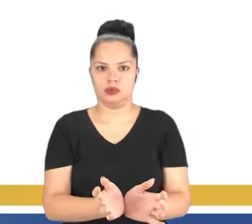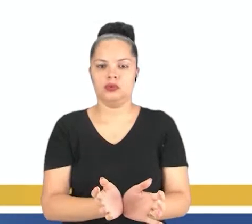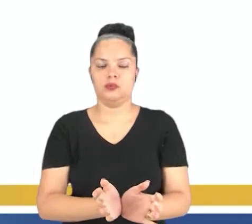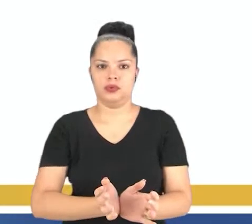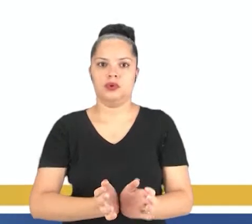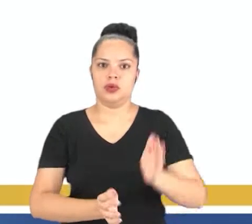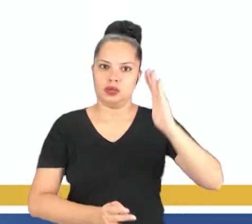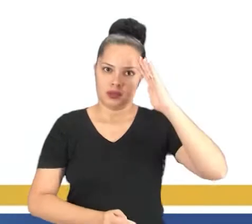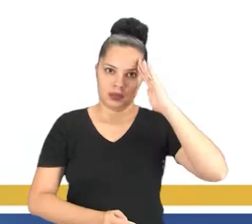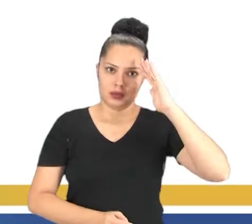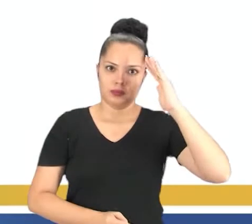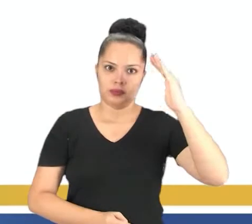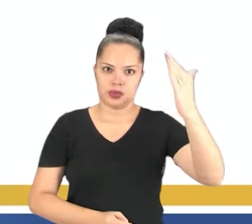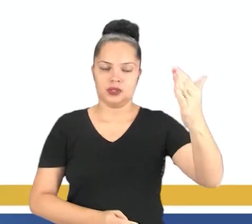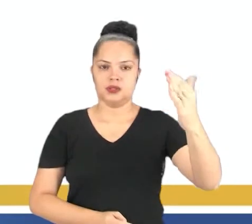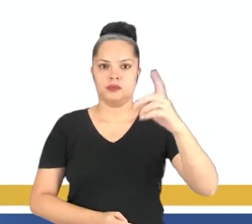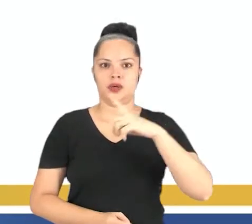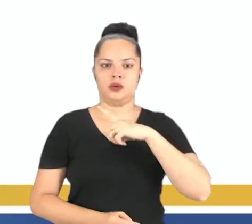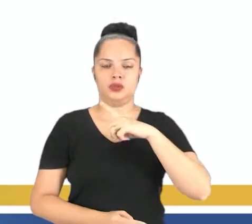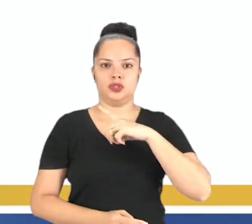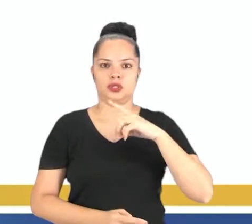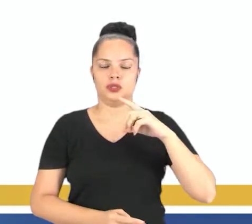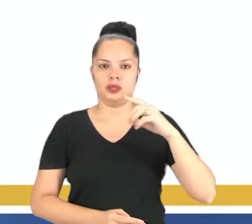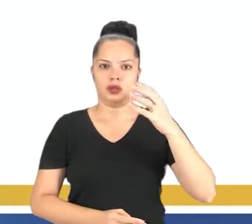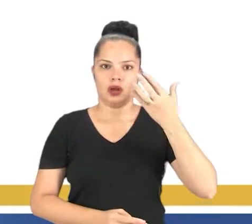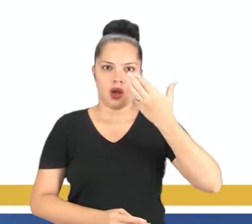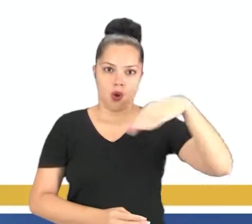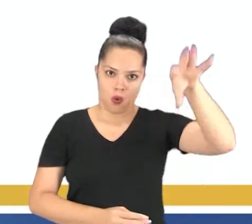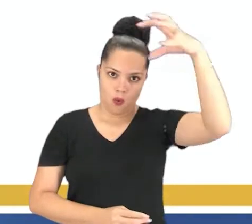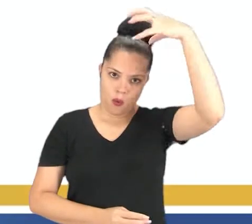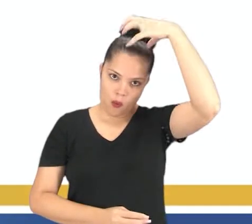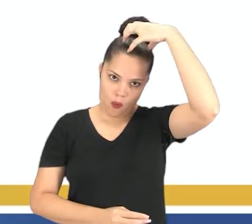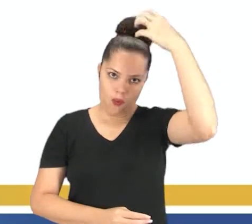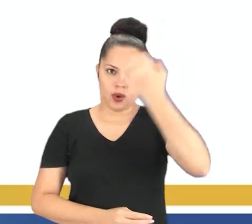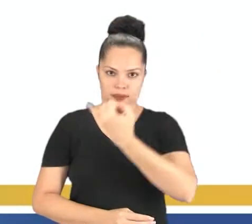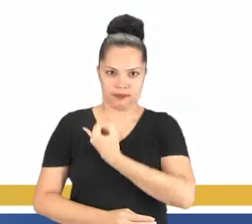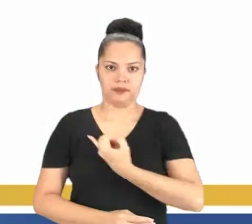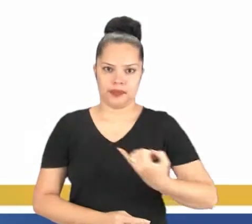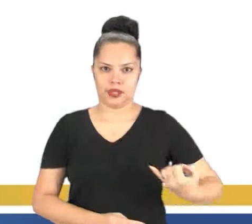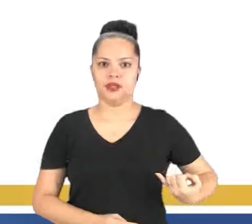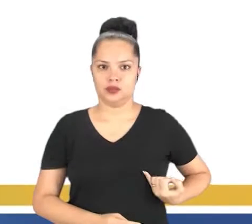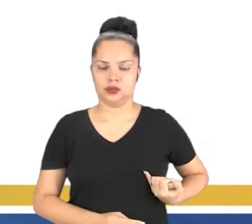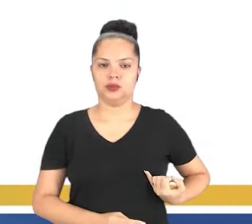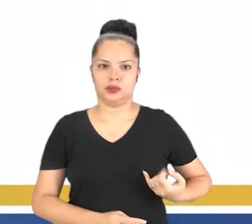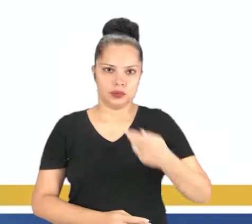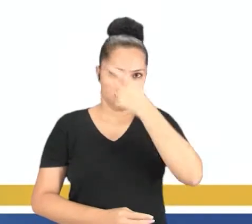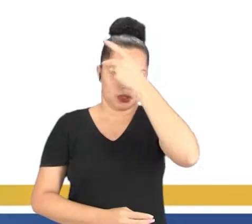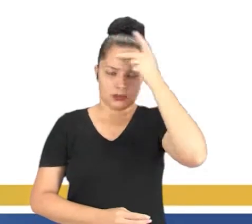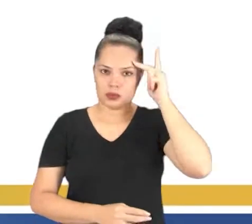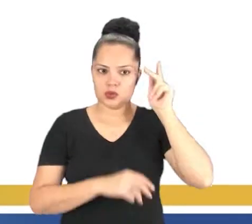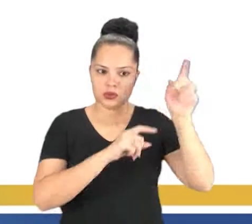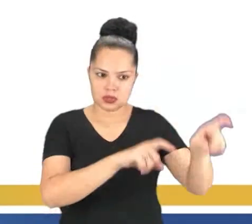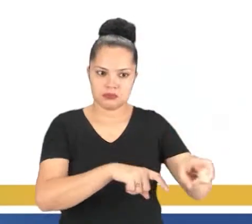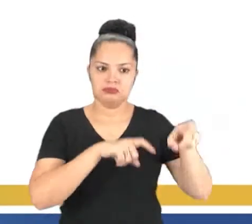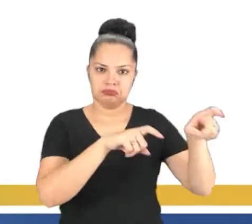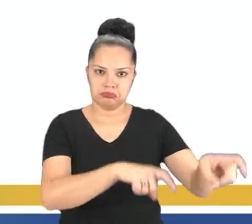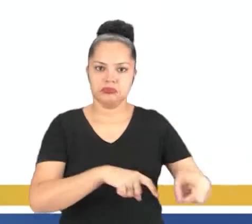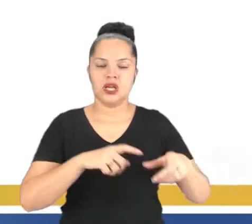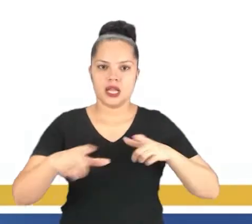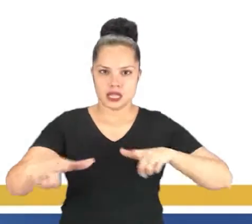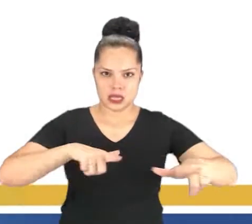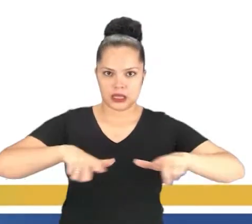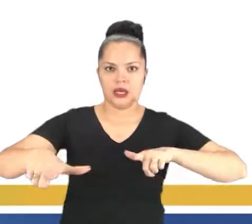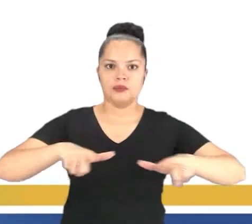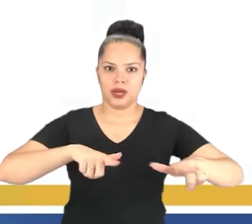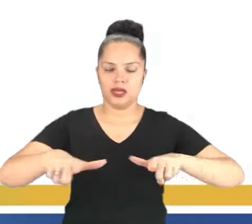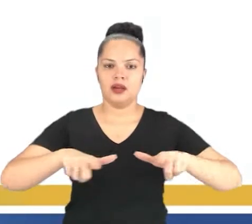comandada por por um Imperador camponeses artesãos e trabalhadores urbanos que compunham grande